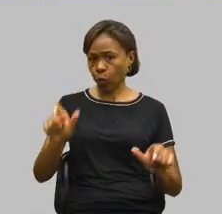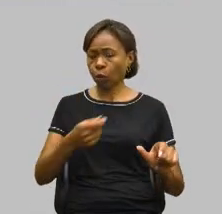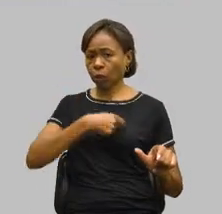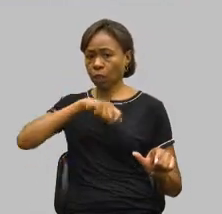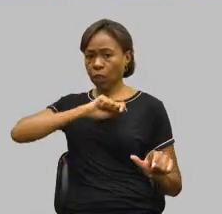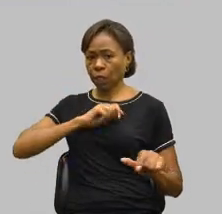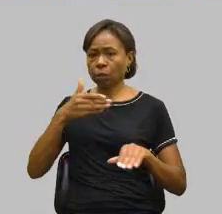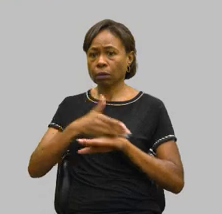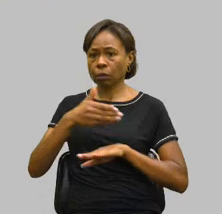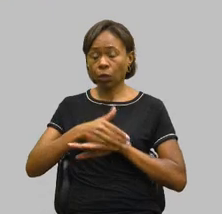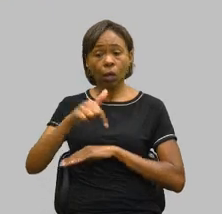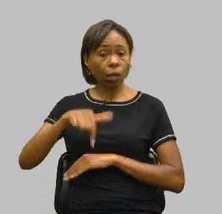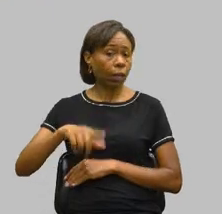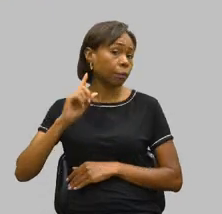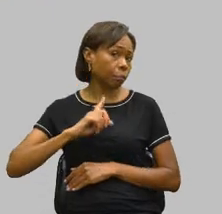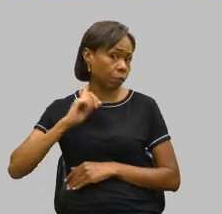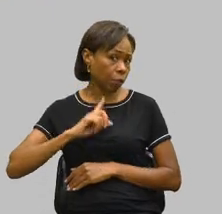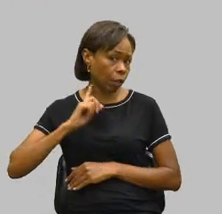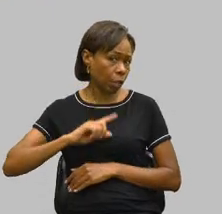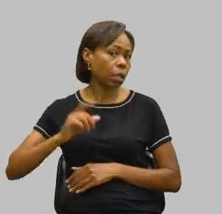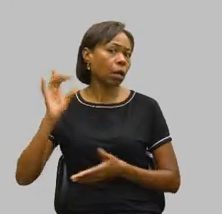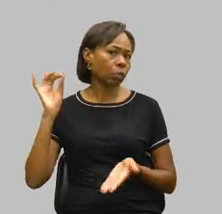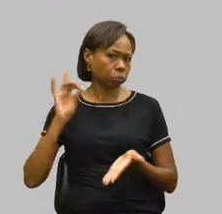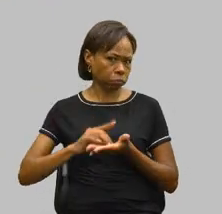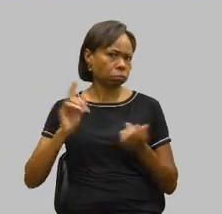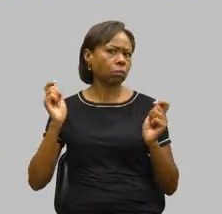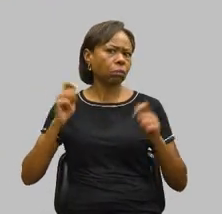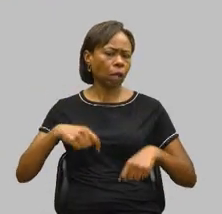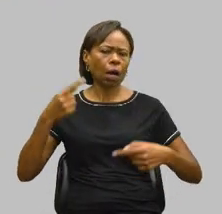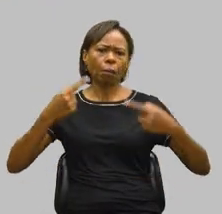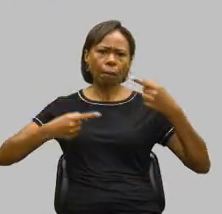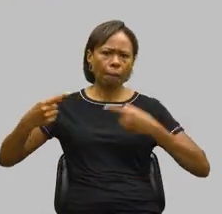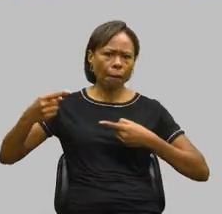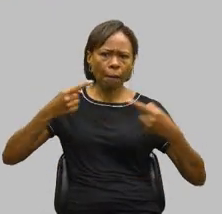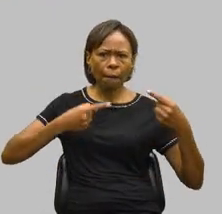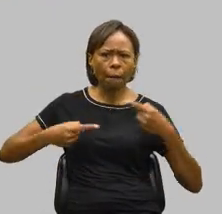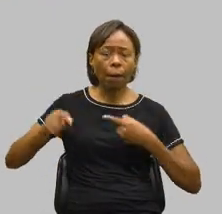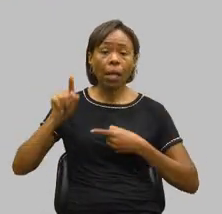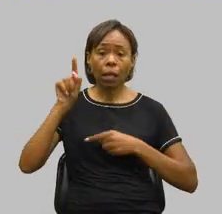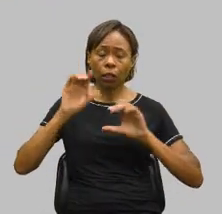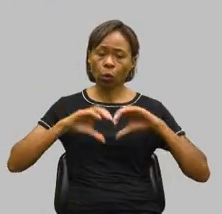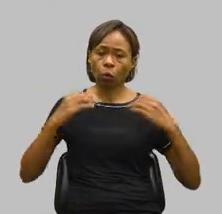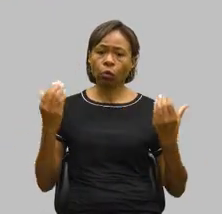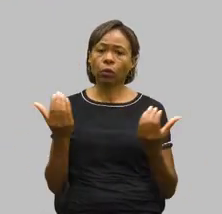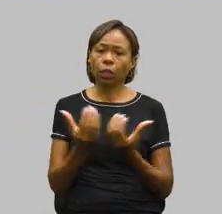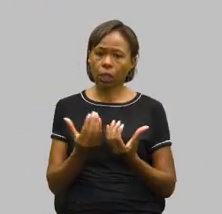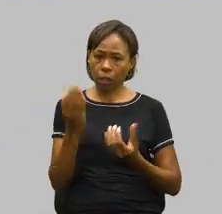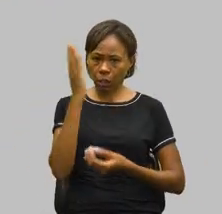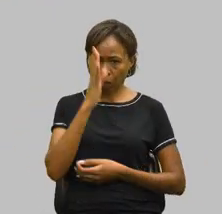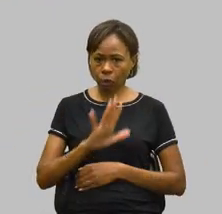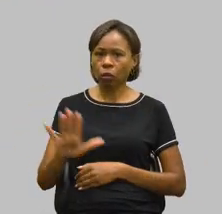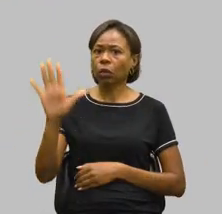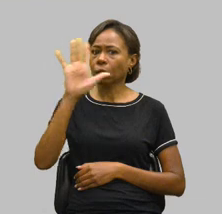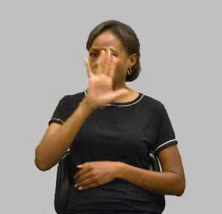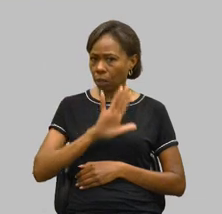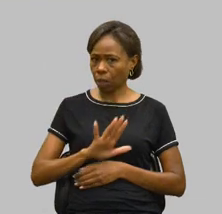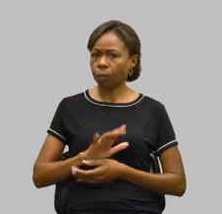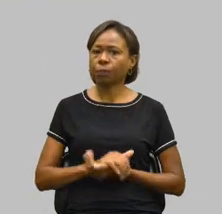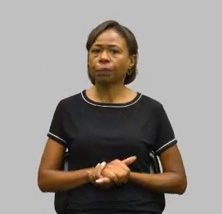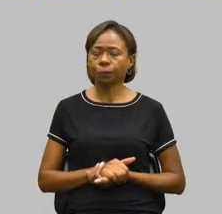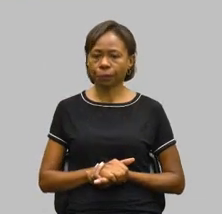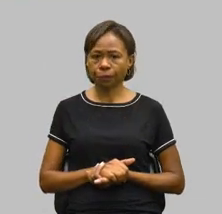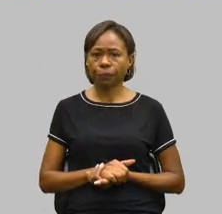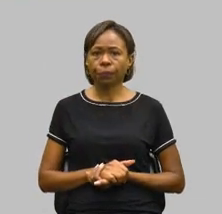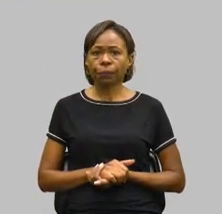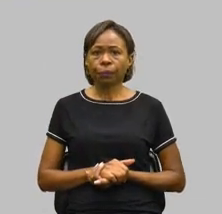Minas Gerais hoje está apta para promover discussão diálogo na Conferência Nacional eh isso é muito importante a gente dizer